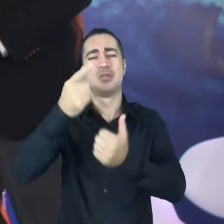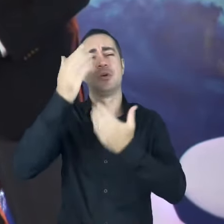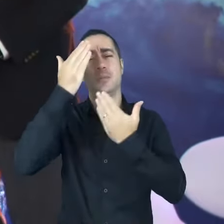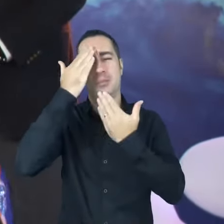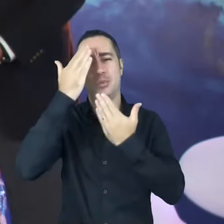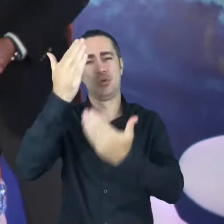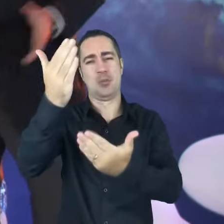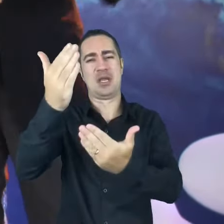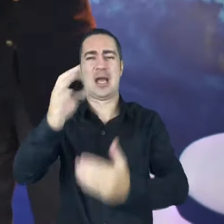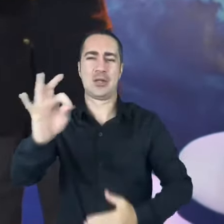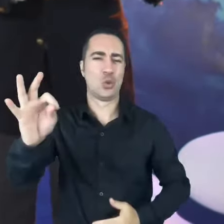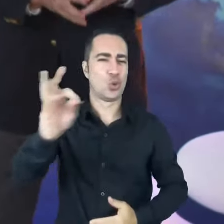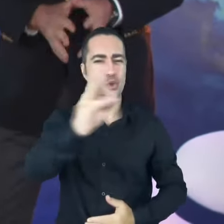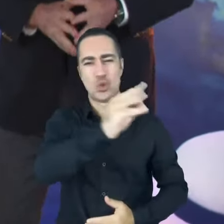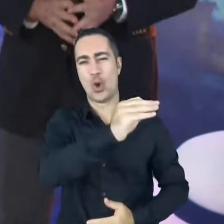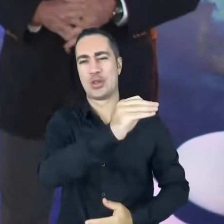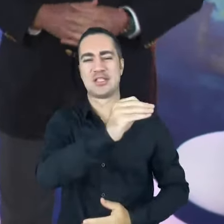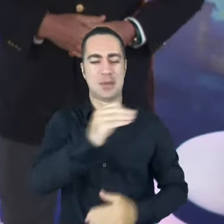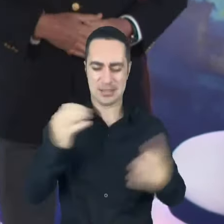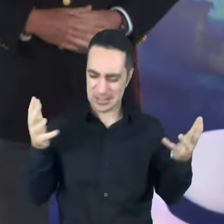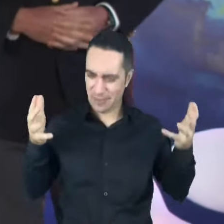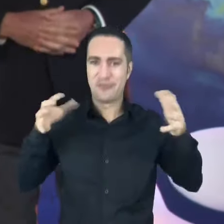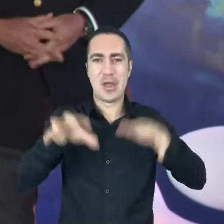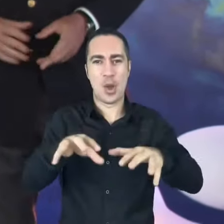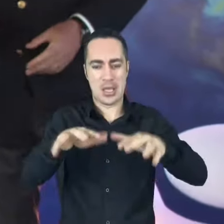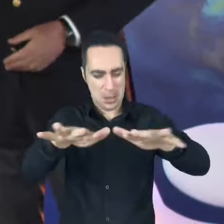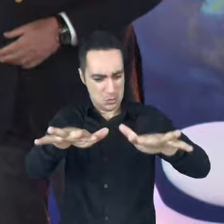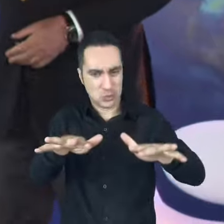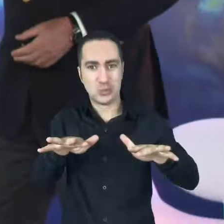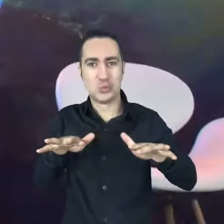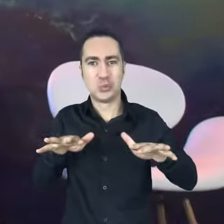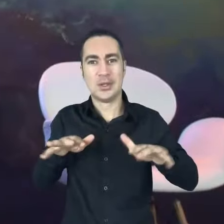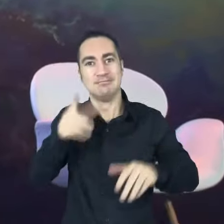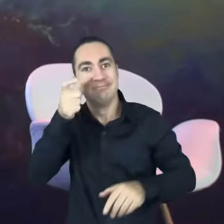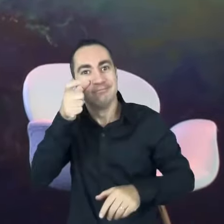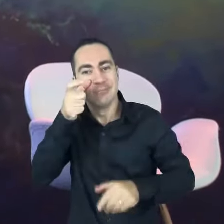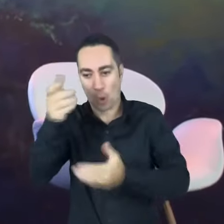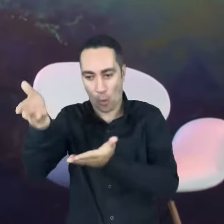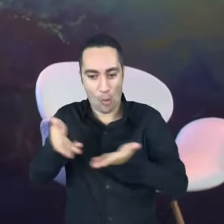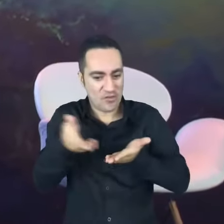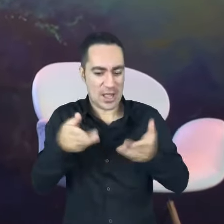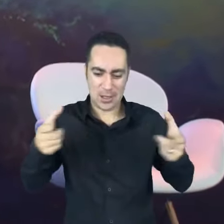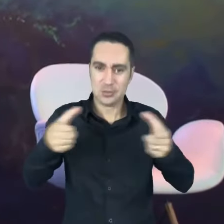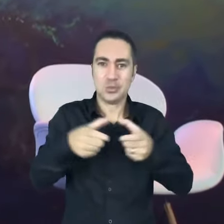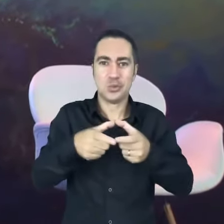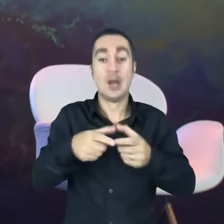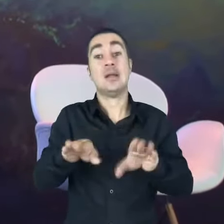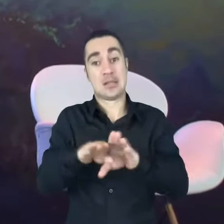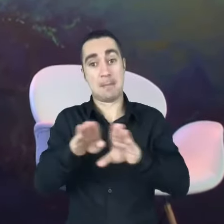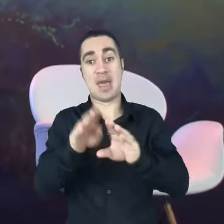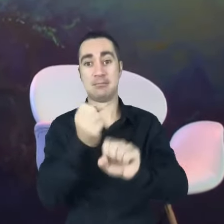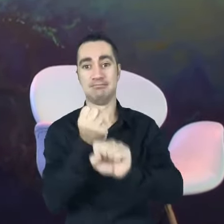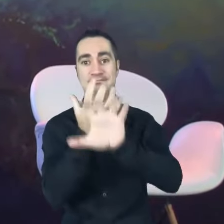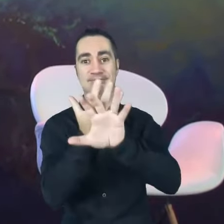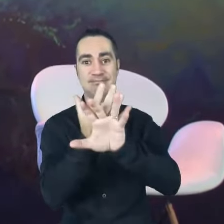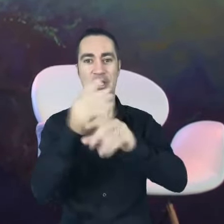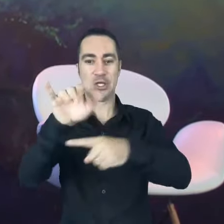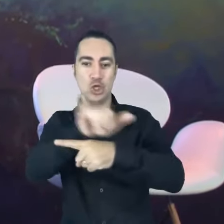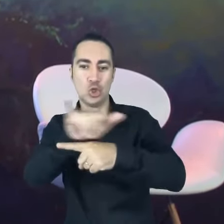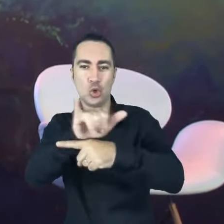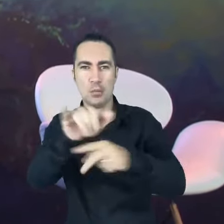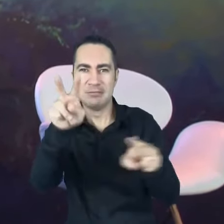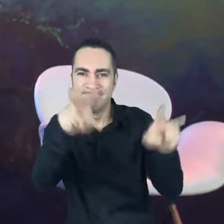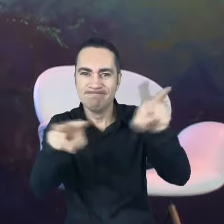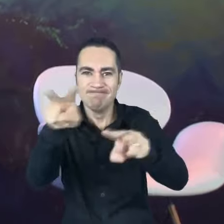vocês que estão aqui, nossos convidados, que nos acompanham online também. E é, sem dúvida, uma grande